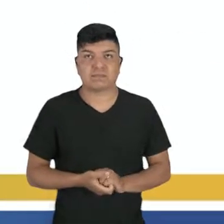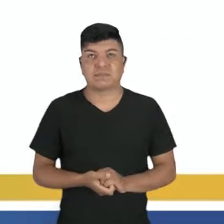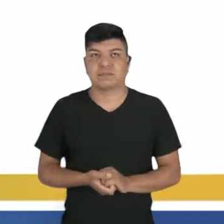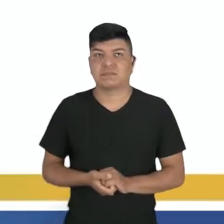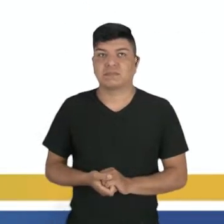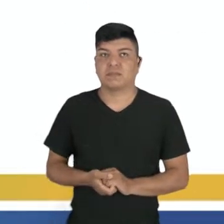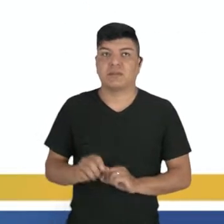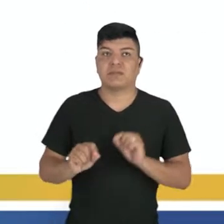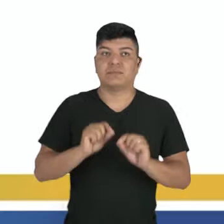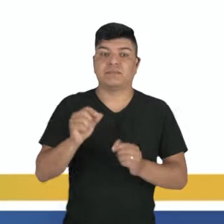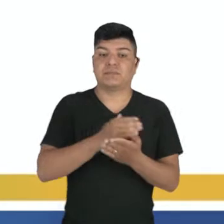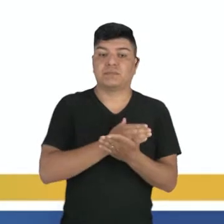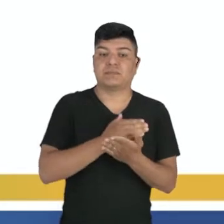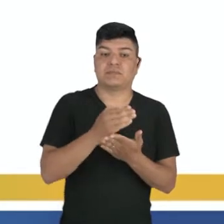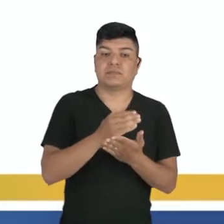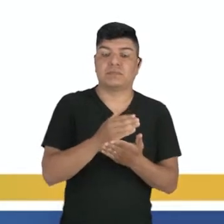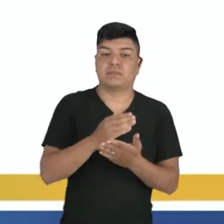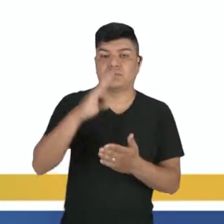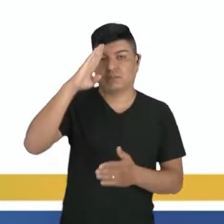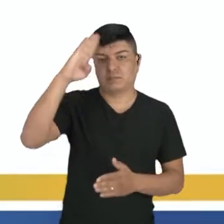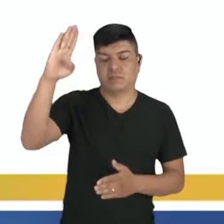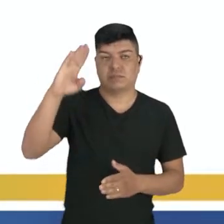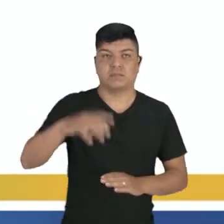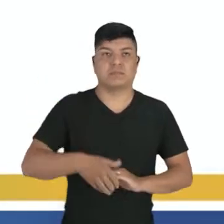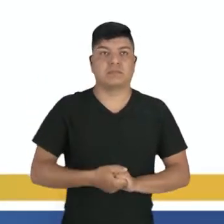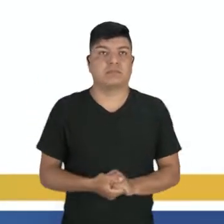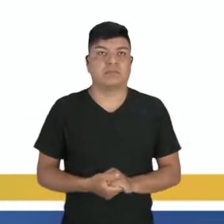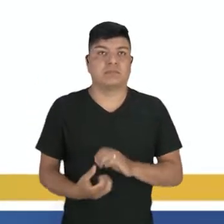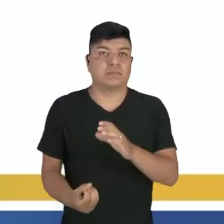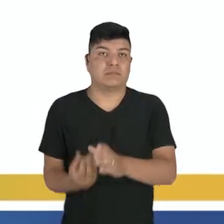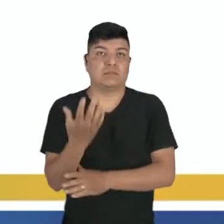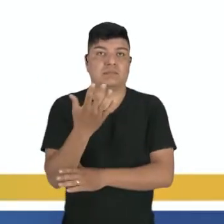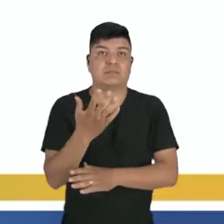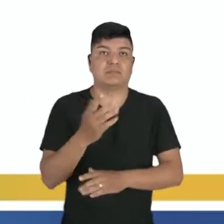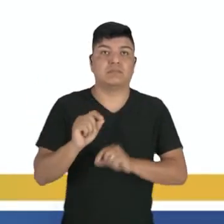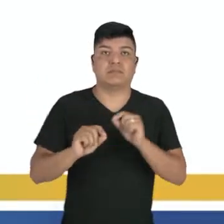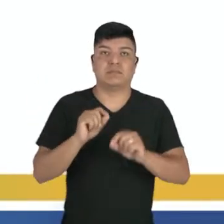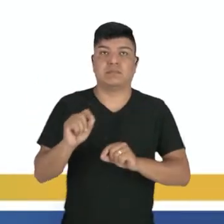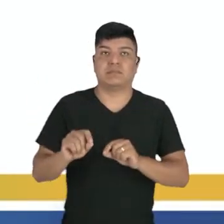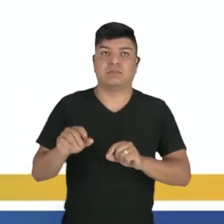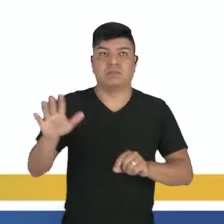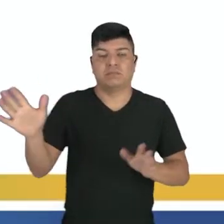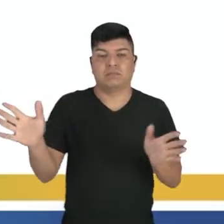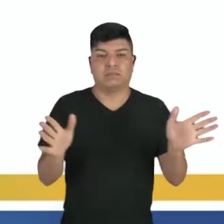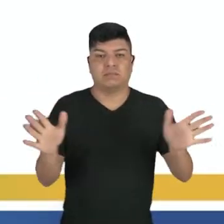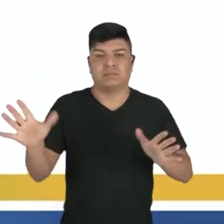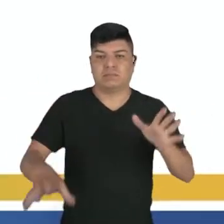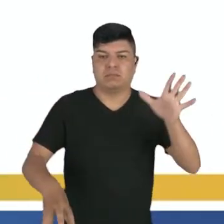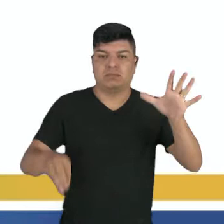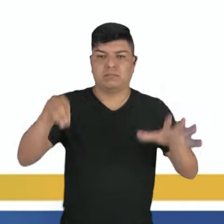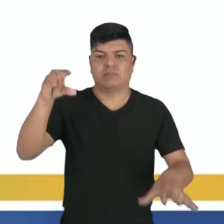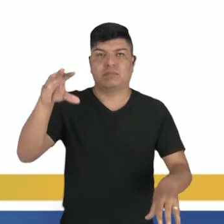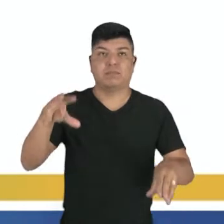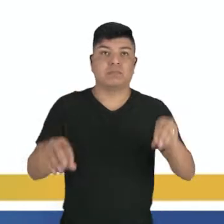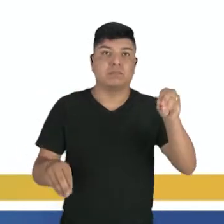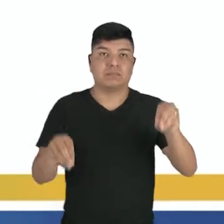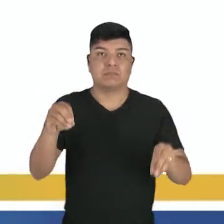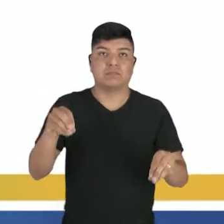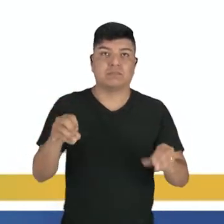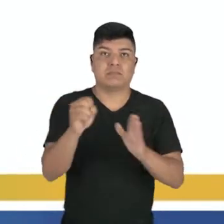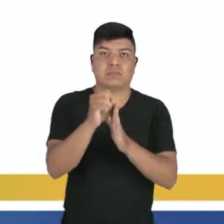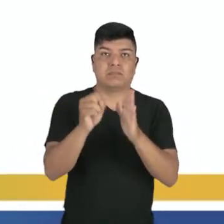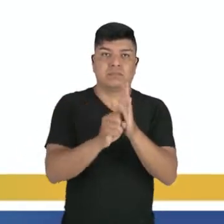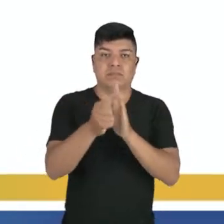Qual é o marco inicial aí, né, do trovadorismo? Ele surgiu na Idade Média, ali pelo século XII, e o seu marco